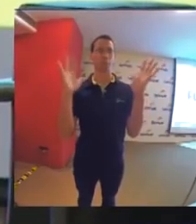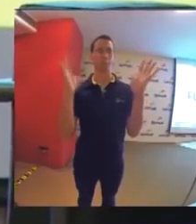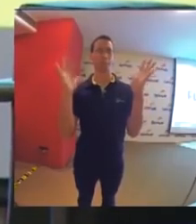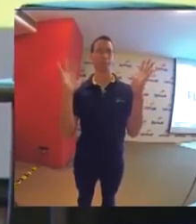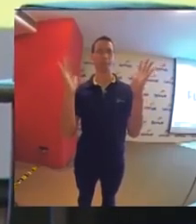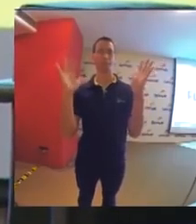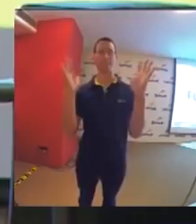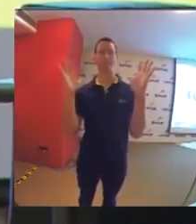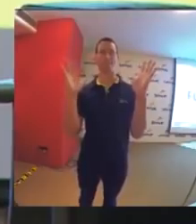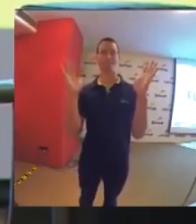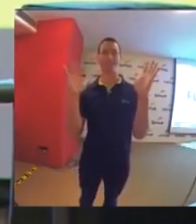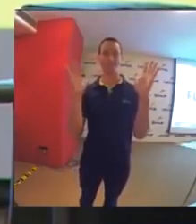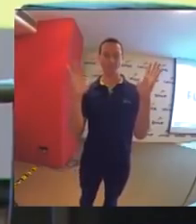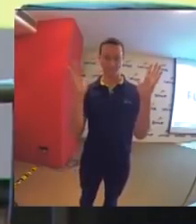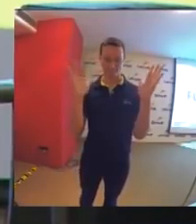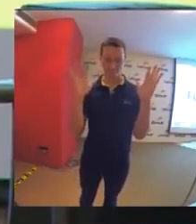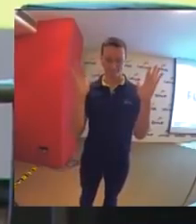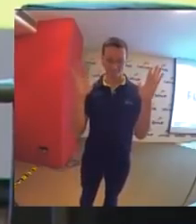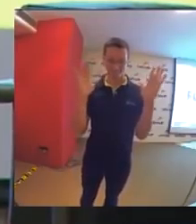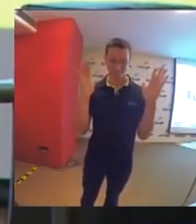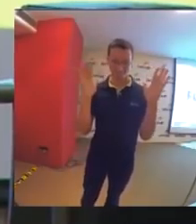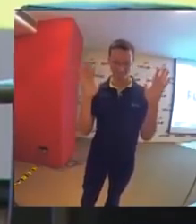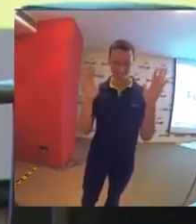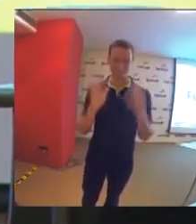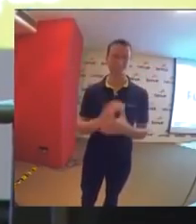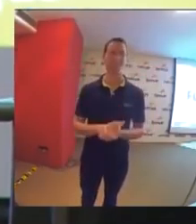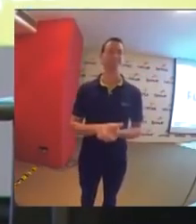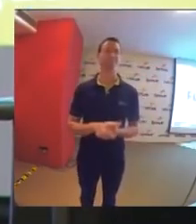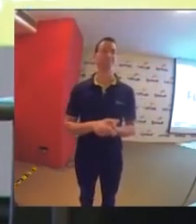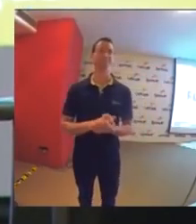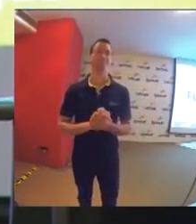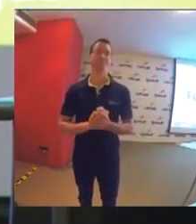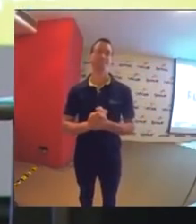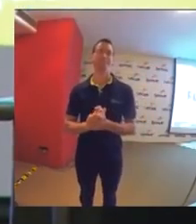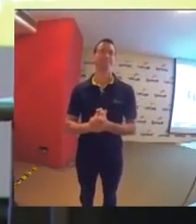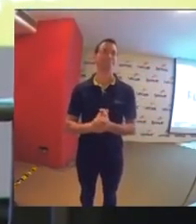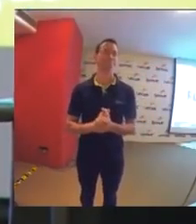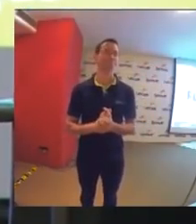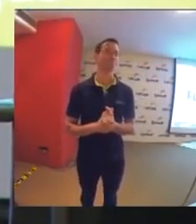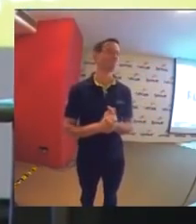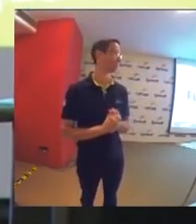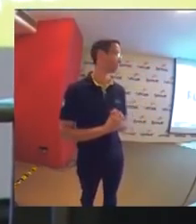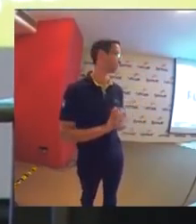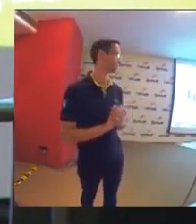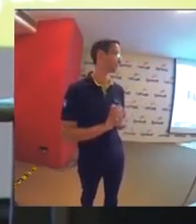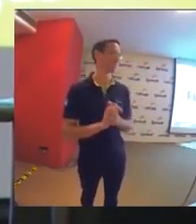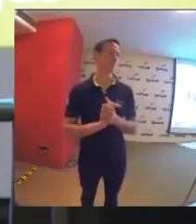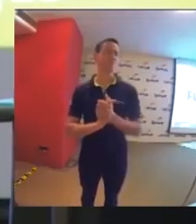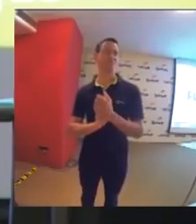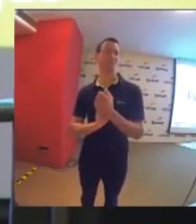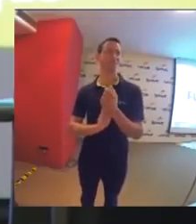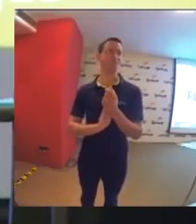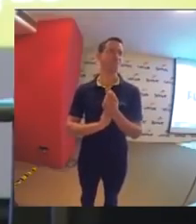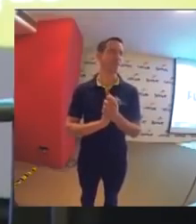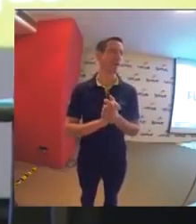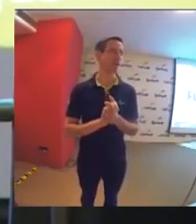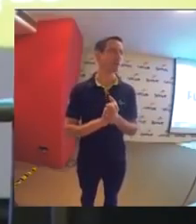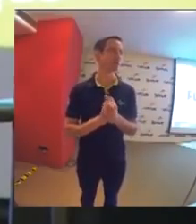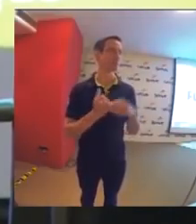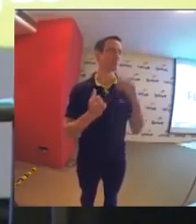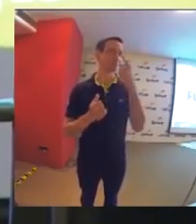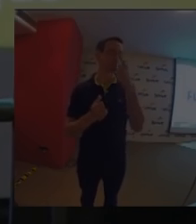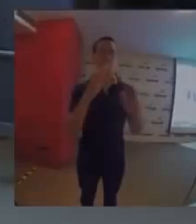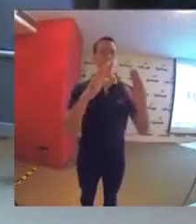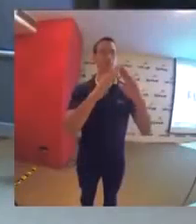Eu peço desculpa de gesticular e tal, que eu estou velhinho, eu começo a agitar-me. Mas não estou zangado, não?